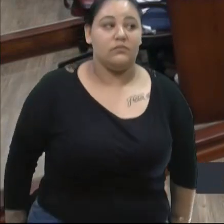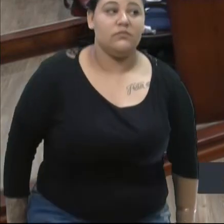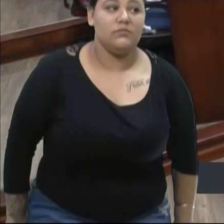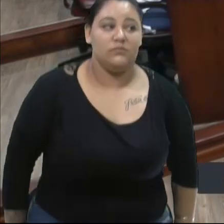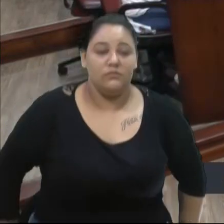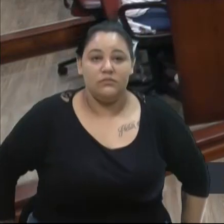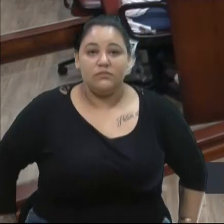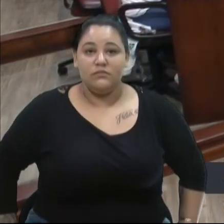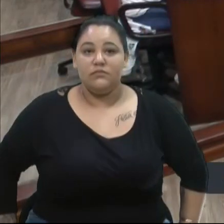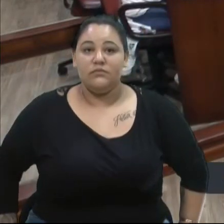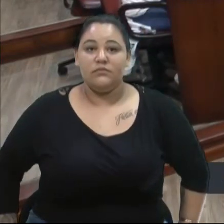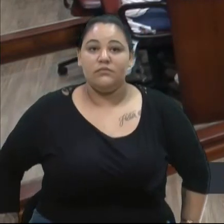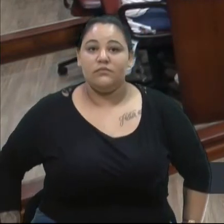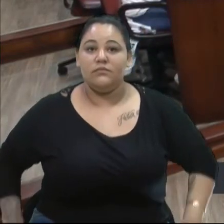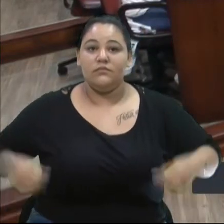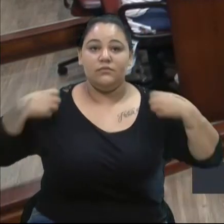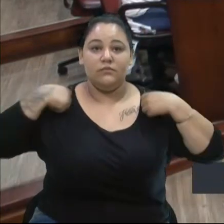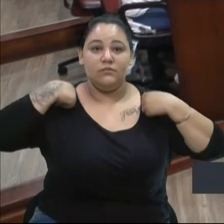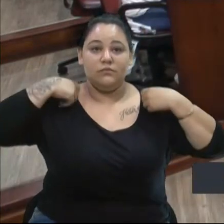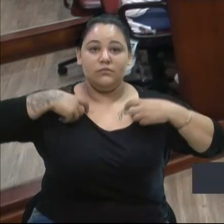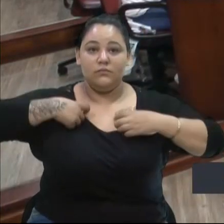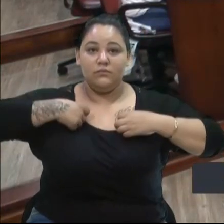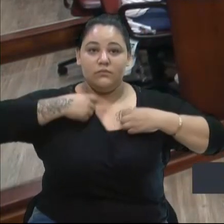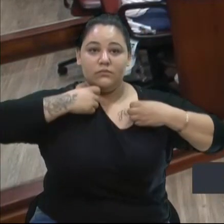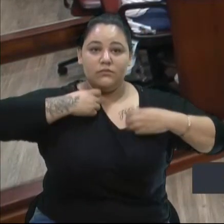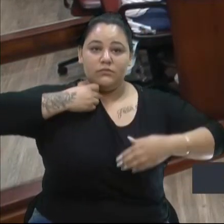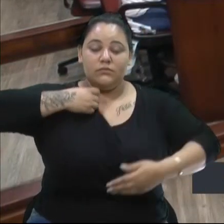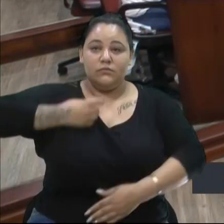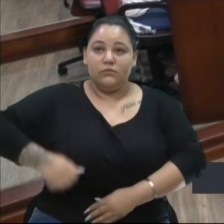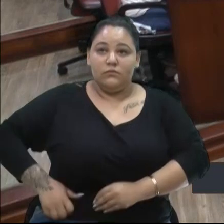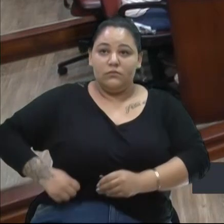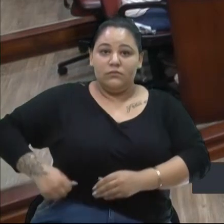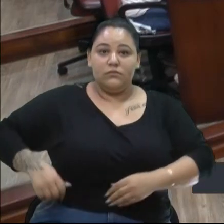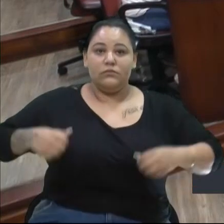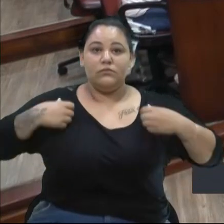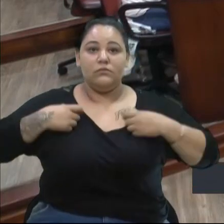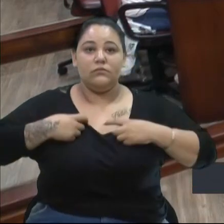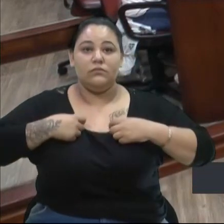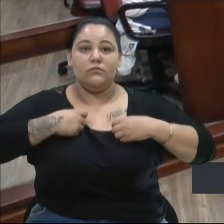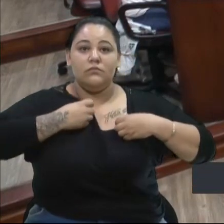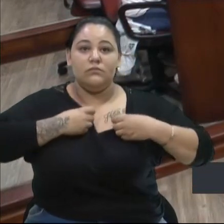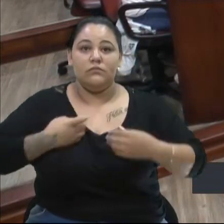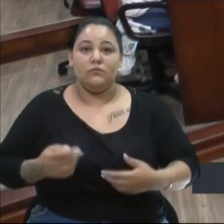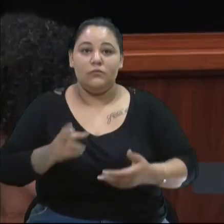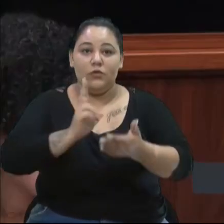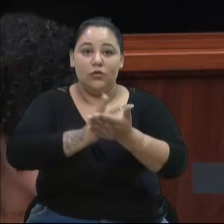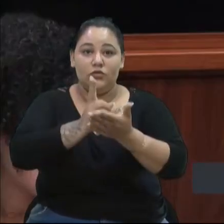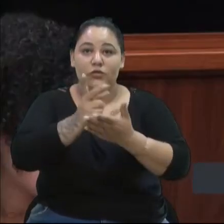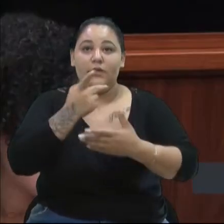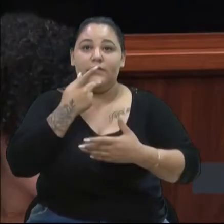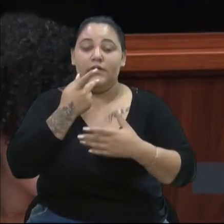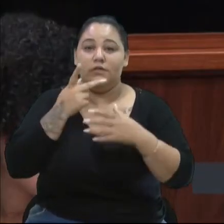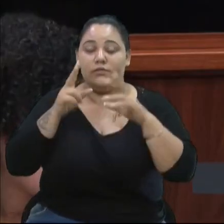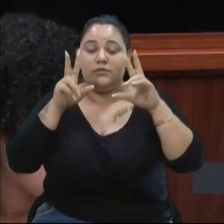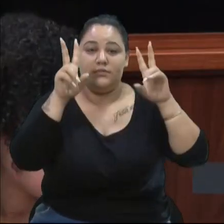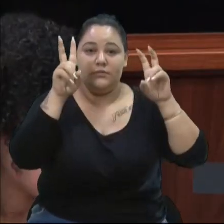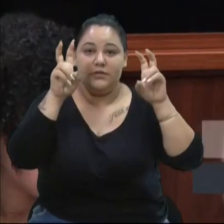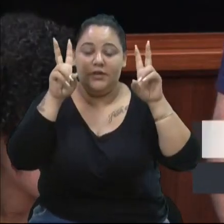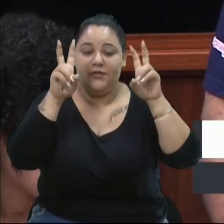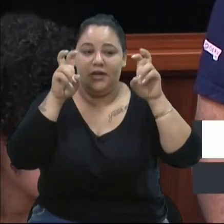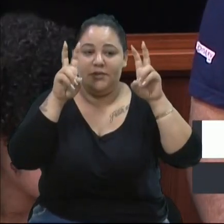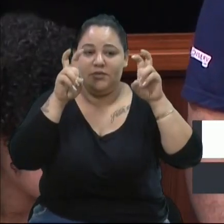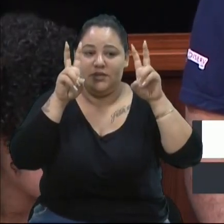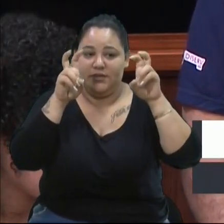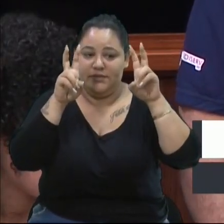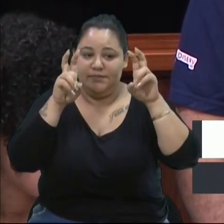Vamos lá, gente. Vamos seguir ainda no tema da reforma, e eu presumo